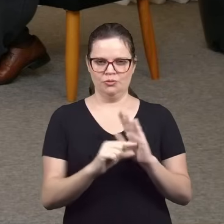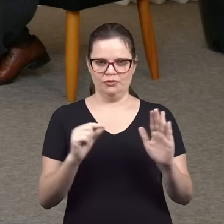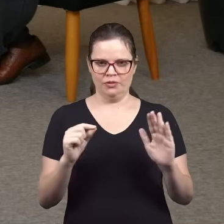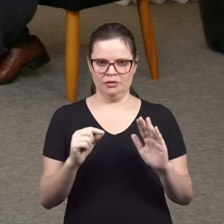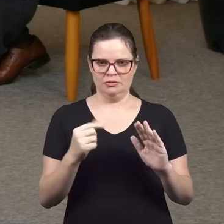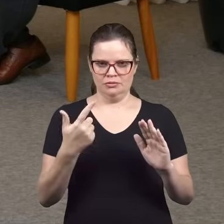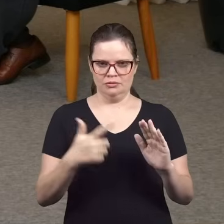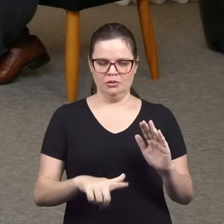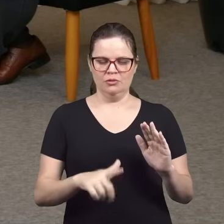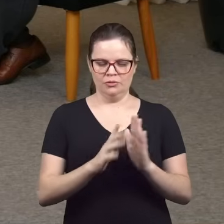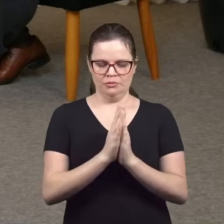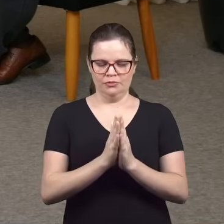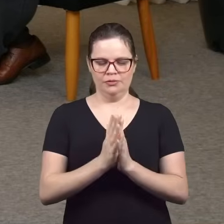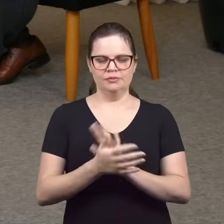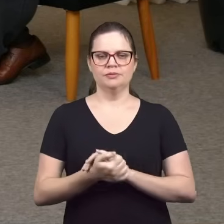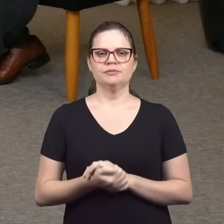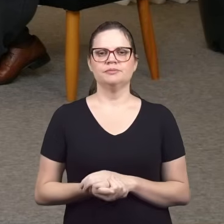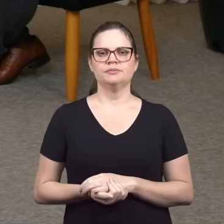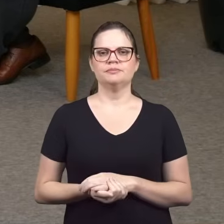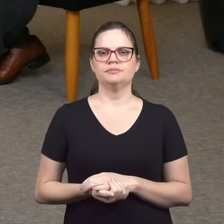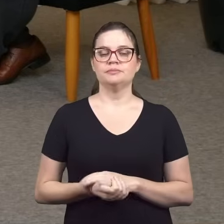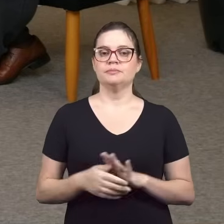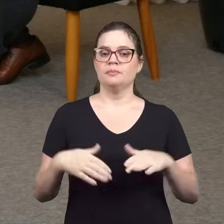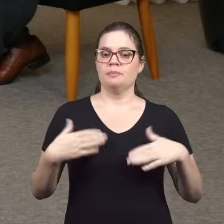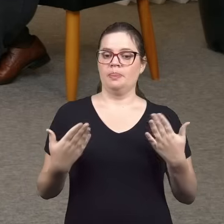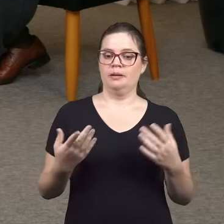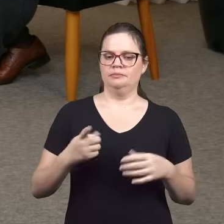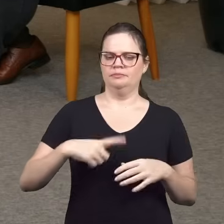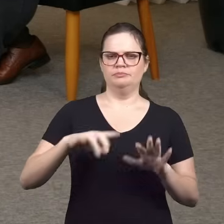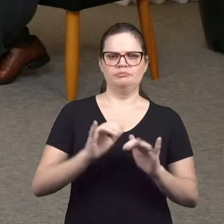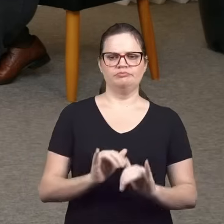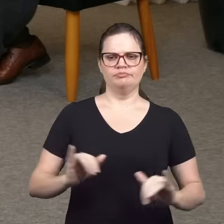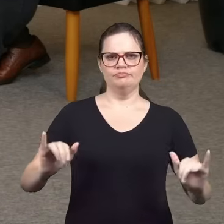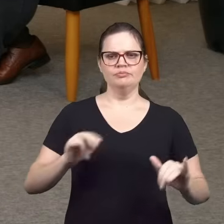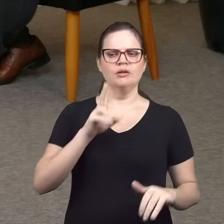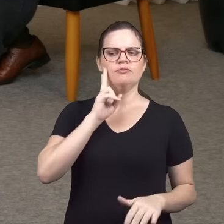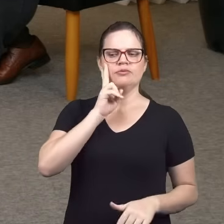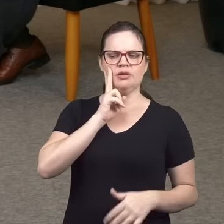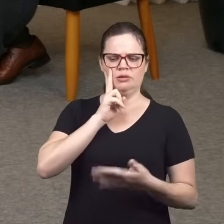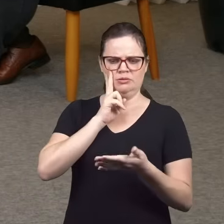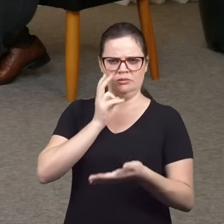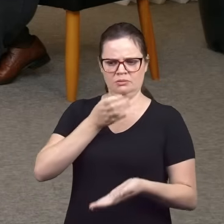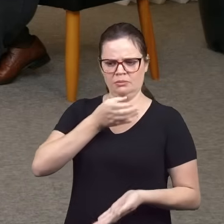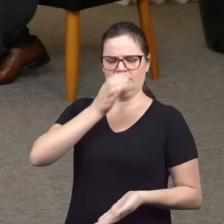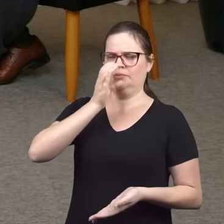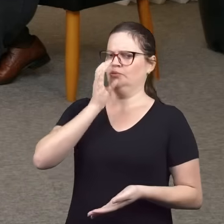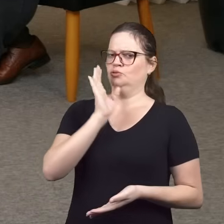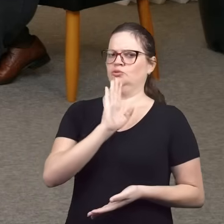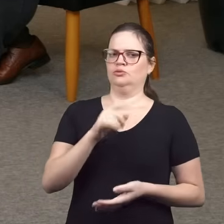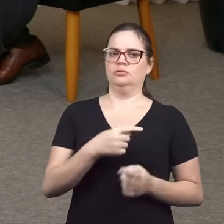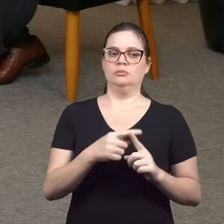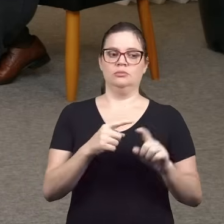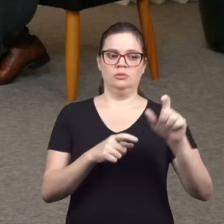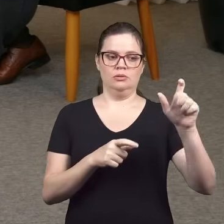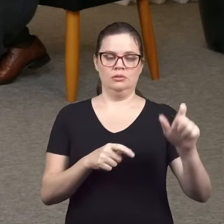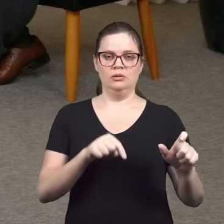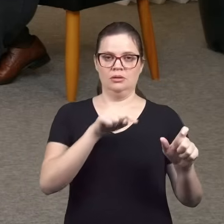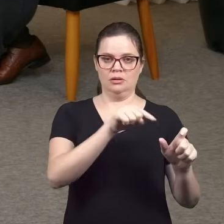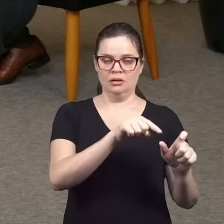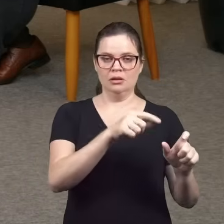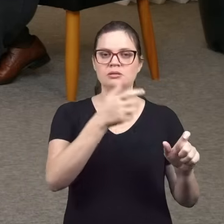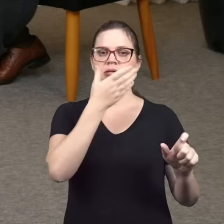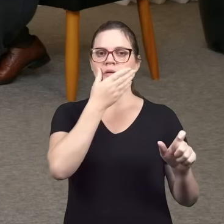nós. Aliás, este versículo. Mas eles disseram, não beberemos vinho, porque Jonadab, filho de